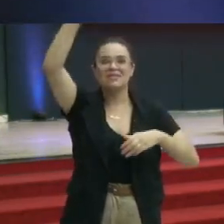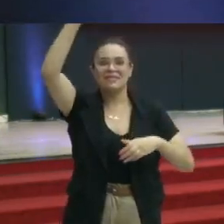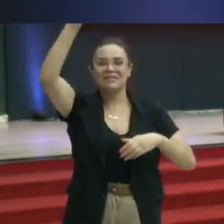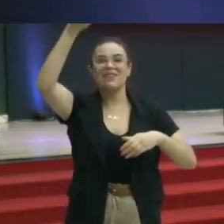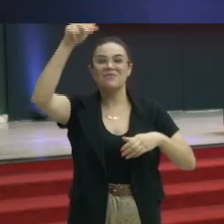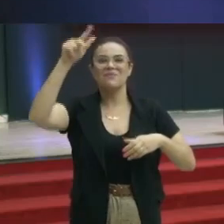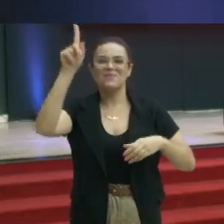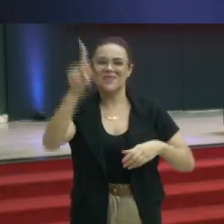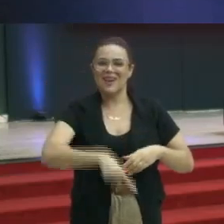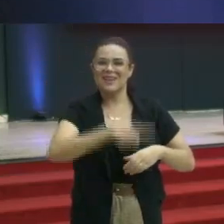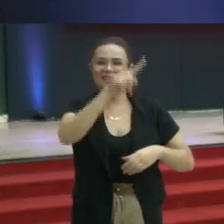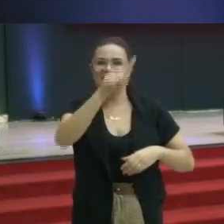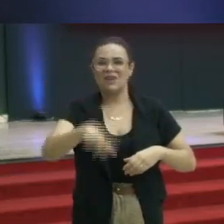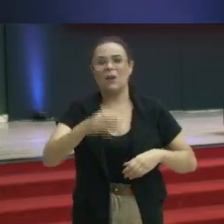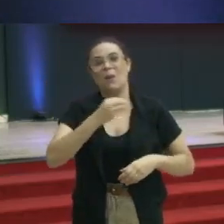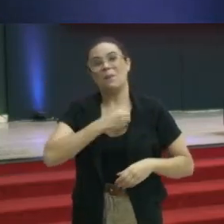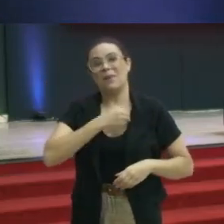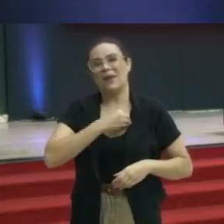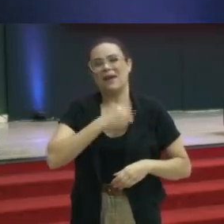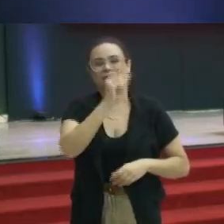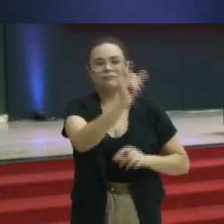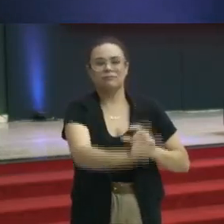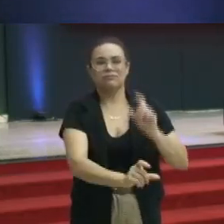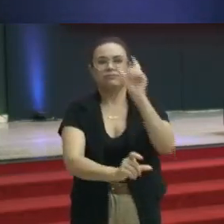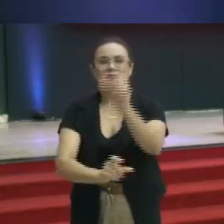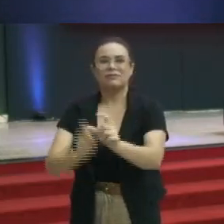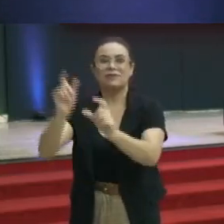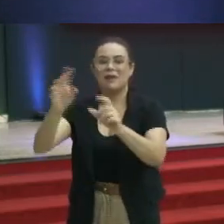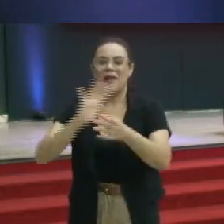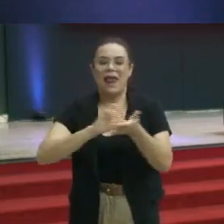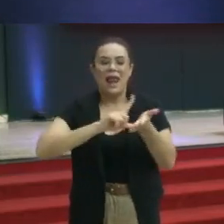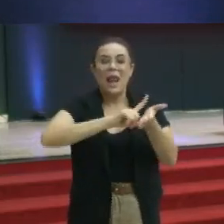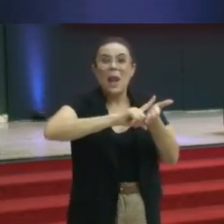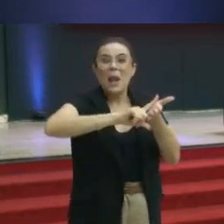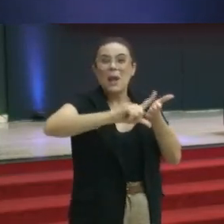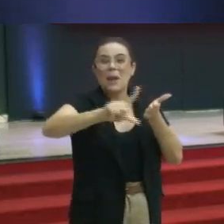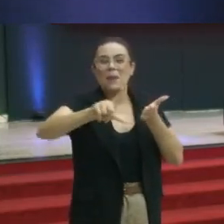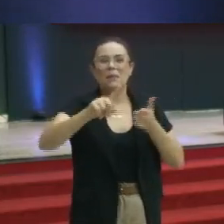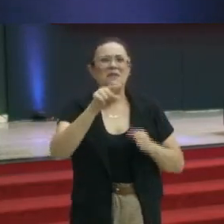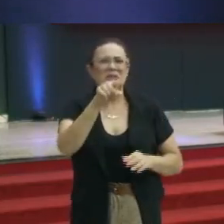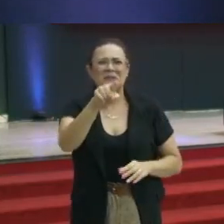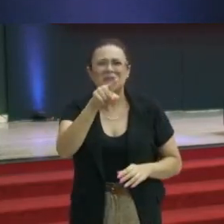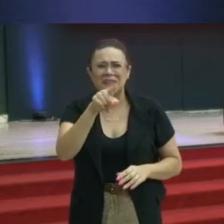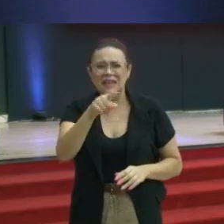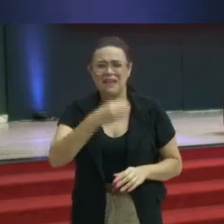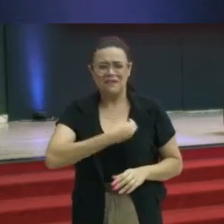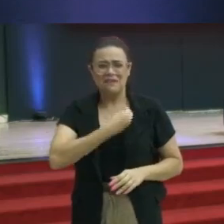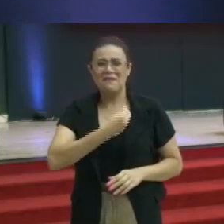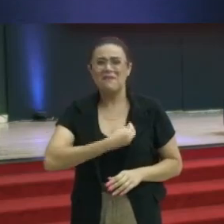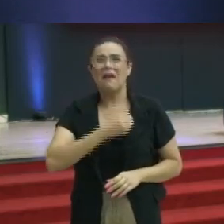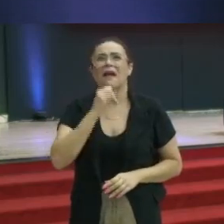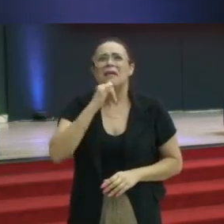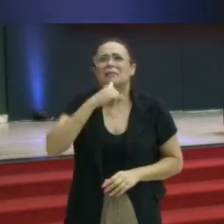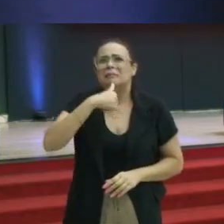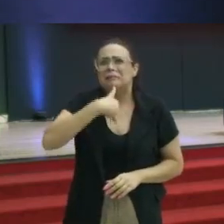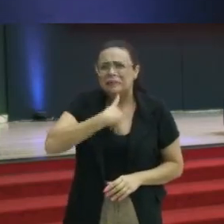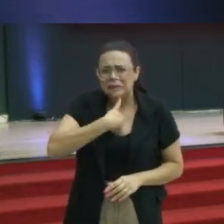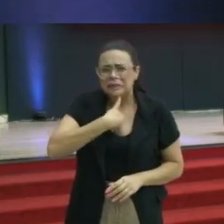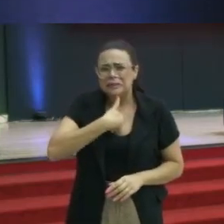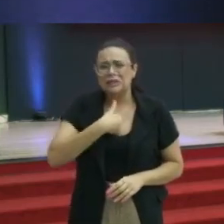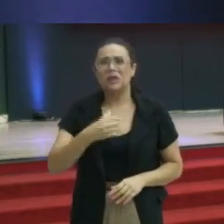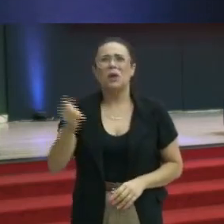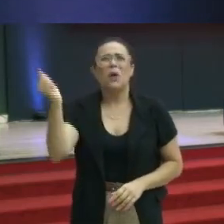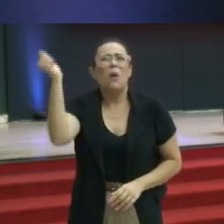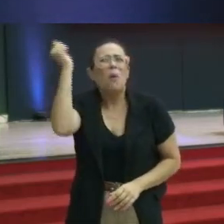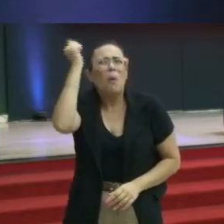precisa viver uma vida acabrunhada, você não precisa viver uma vida triste, você não precisa carregar a culpa